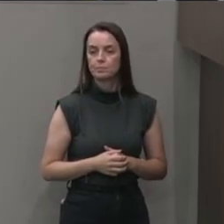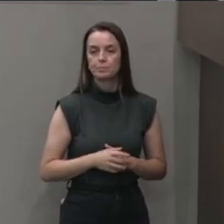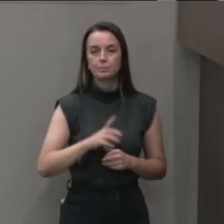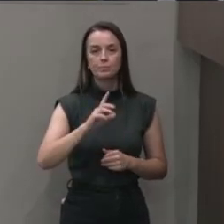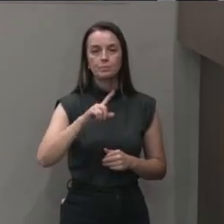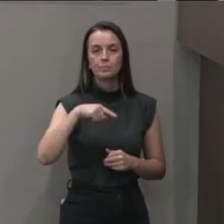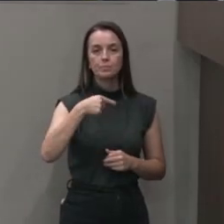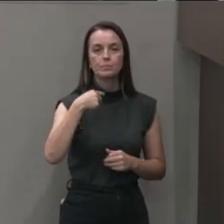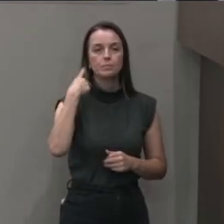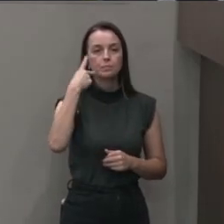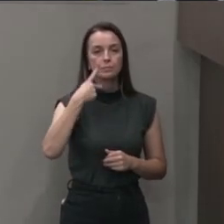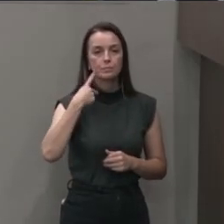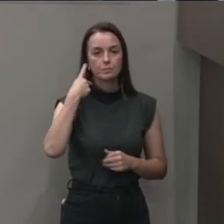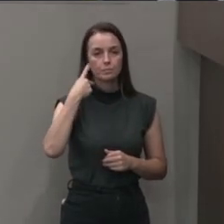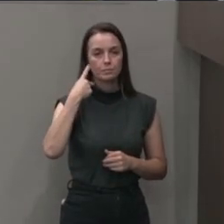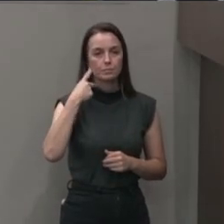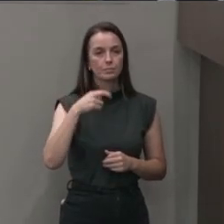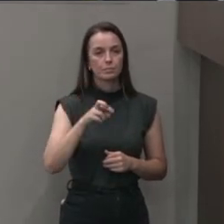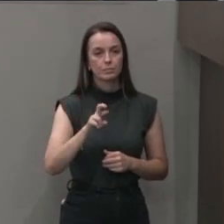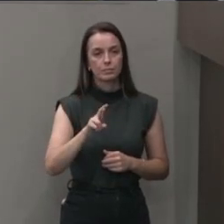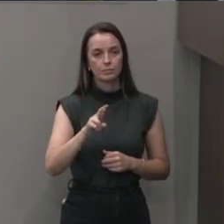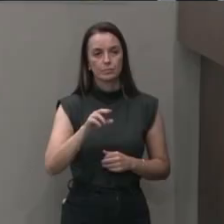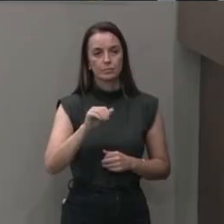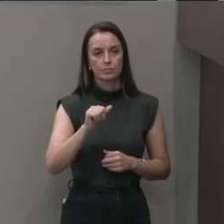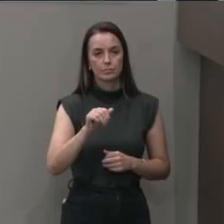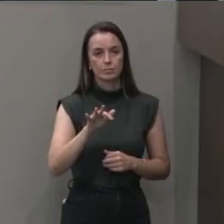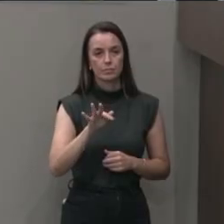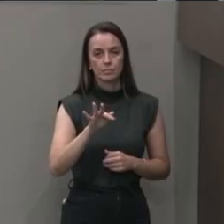Próximo vereador, vereador Rafael Colucci.